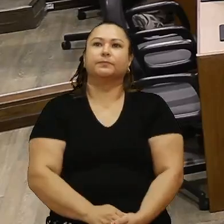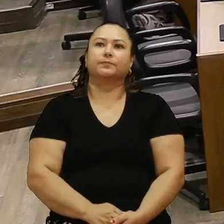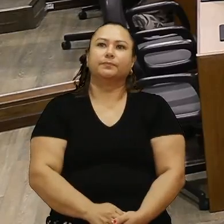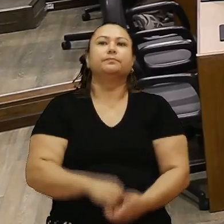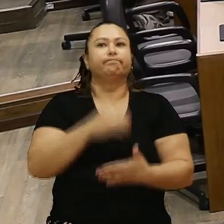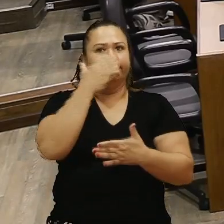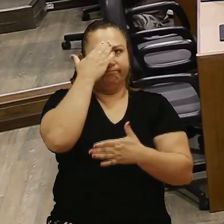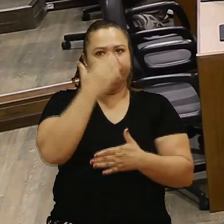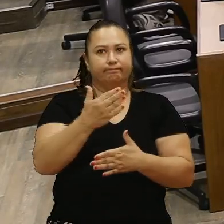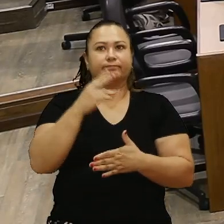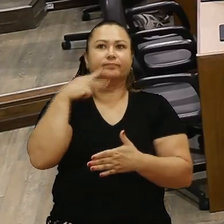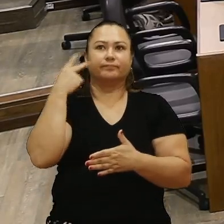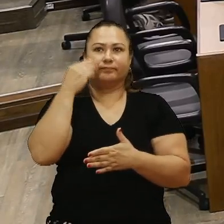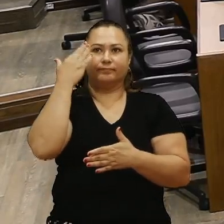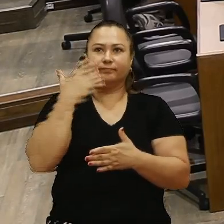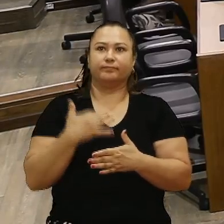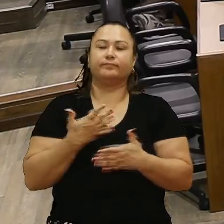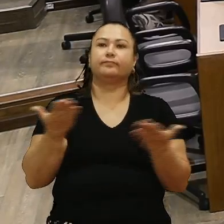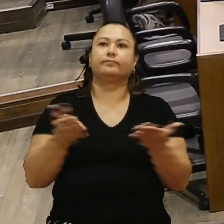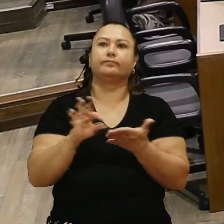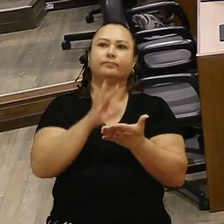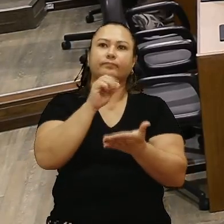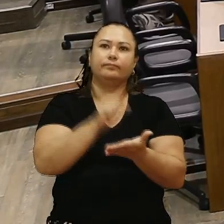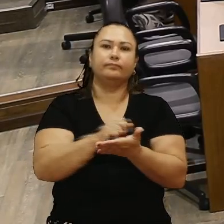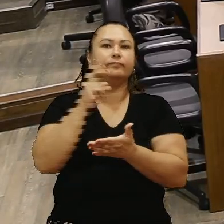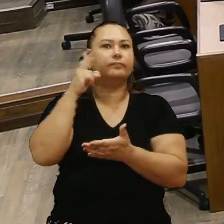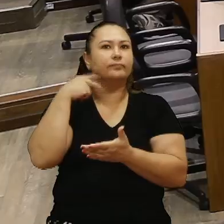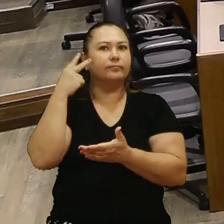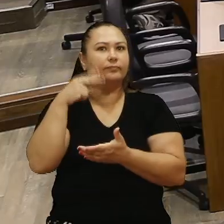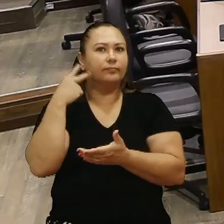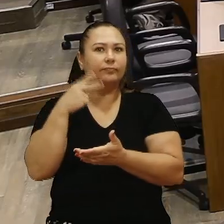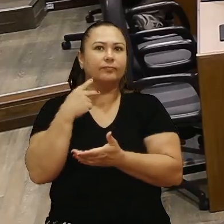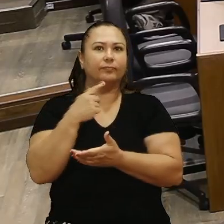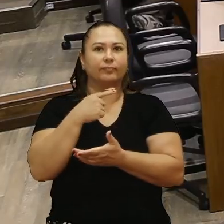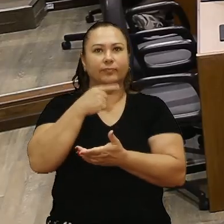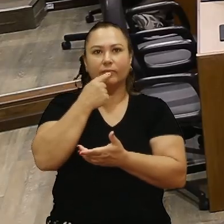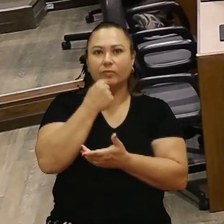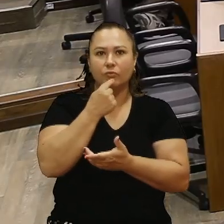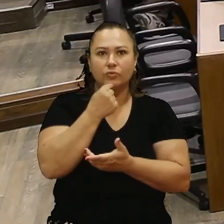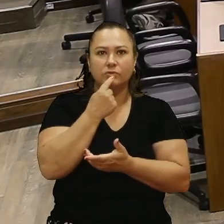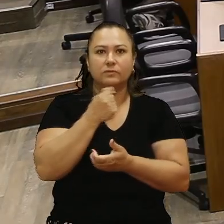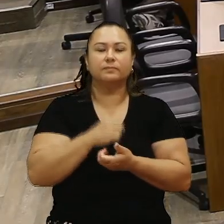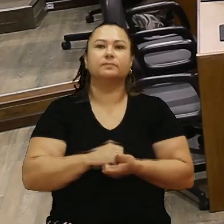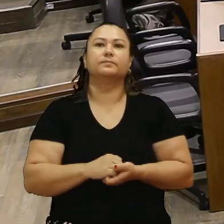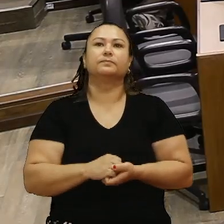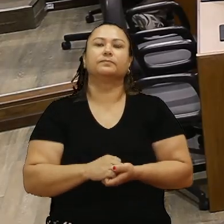Obrigado, vereadora. Próximo vereador inscrito, vereadora Rose Frigieri.